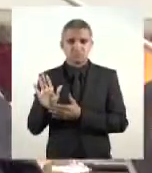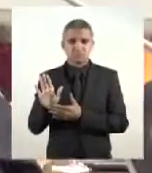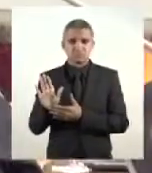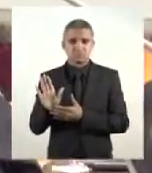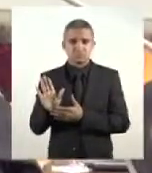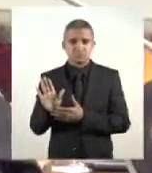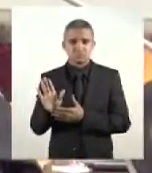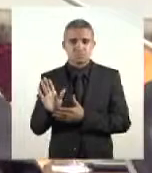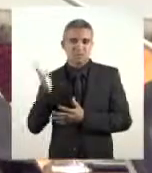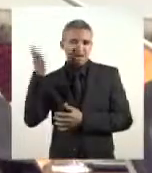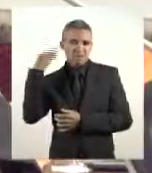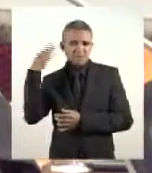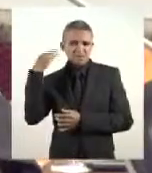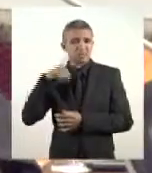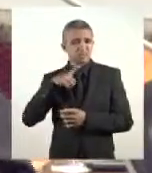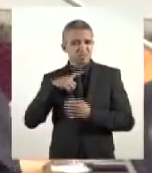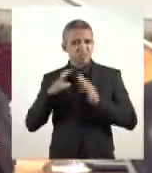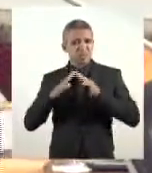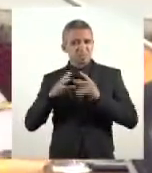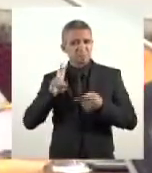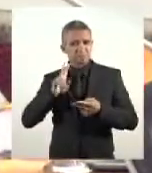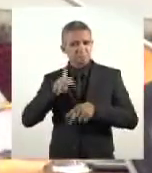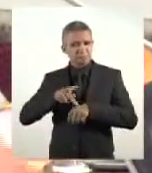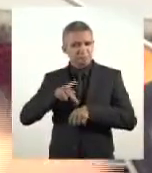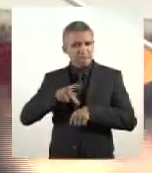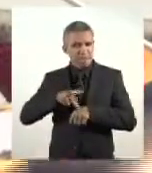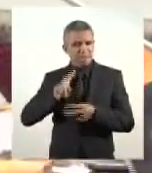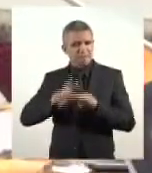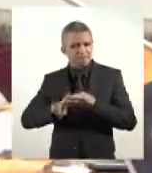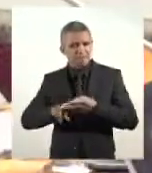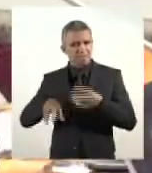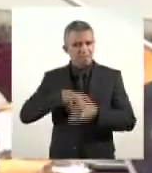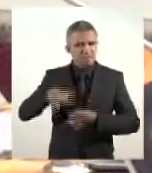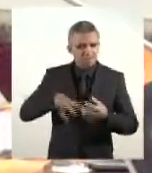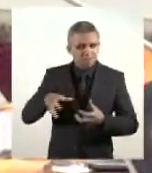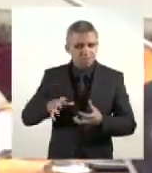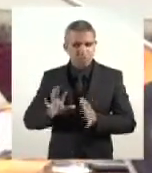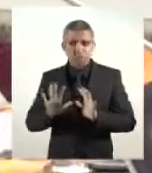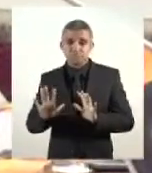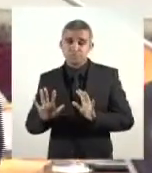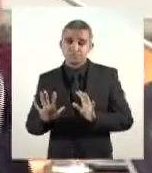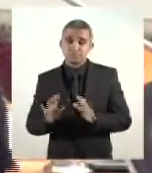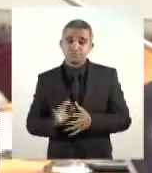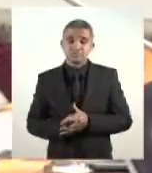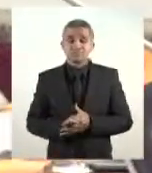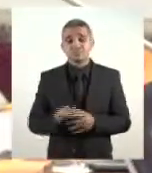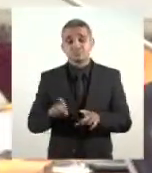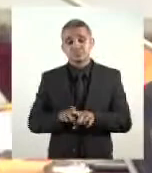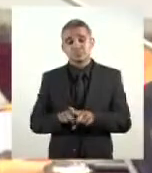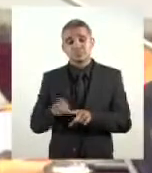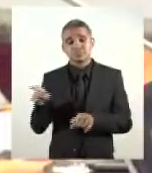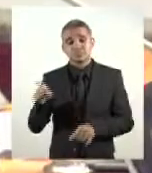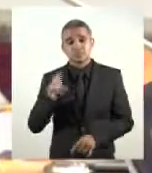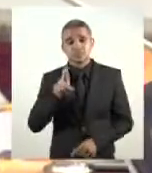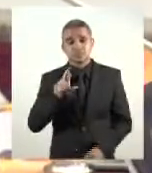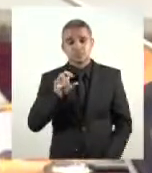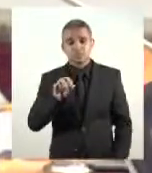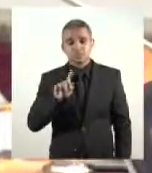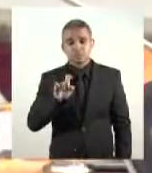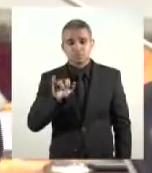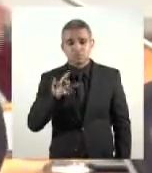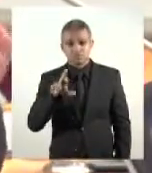agora nós estamos numa situação, aí Vossa Excelência e também o deputado Rogério Cafeteira, que fez também uma defesa do